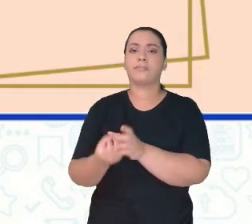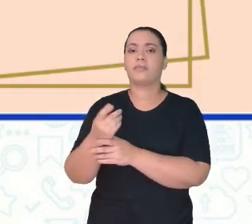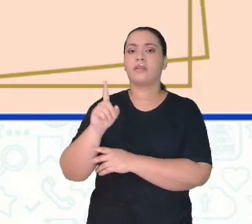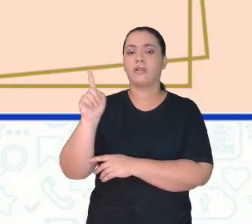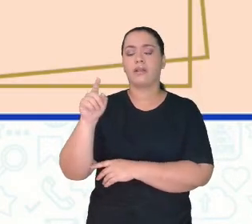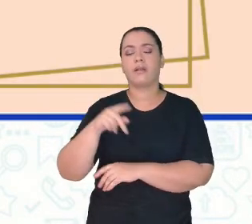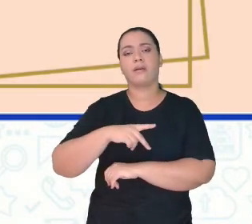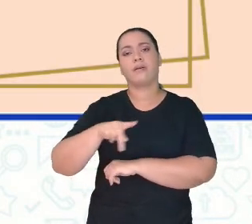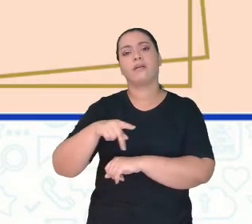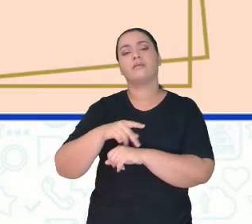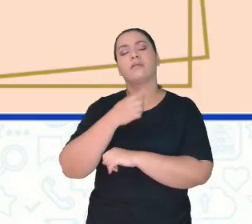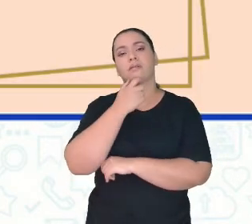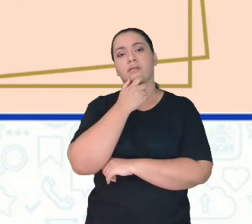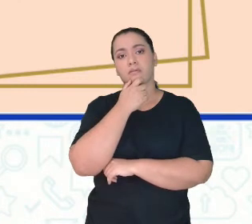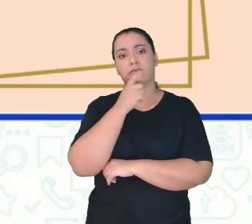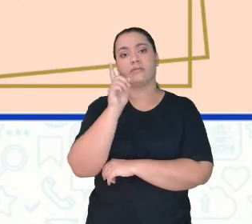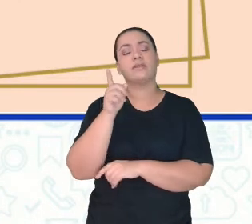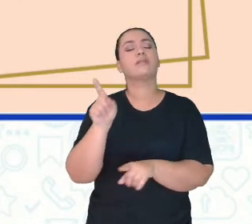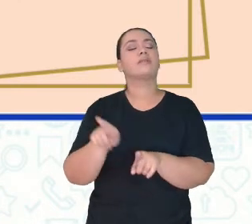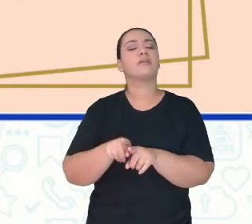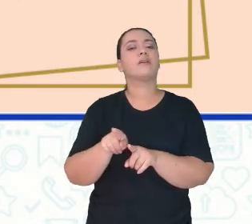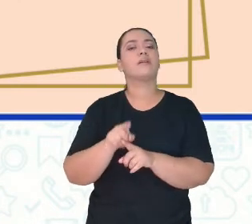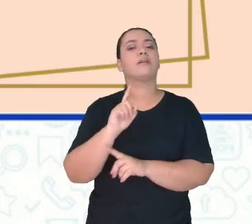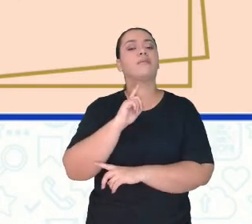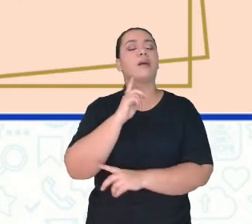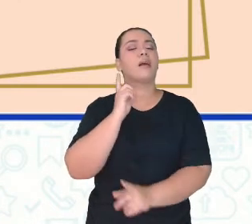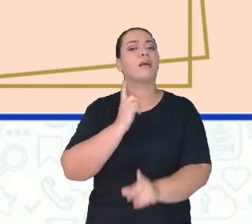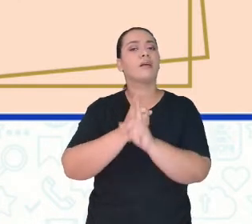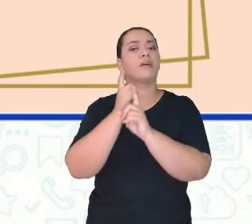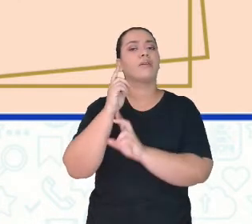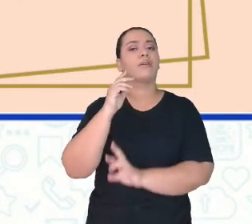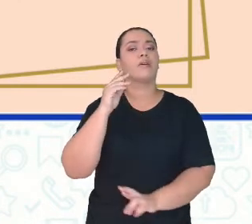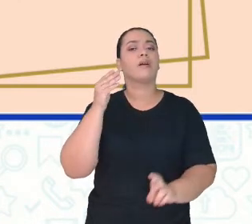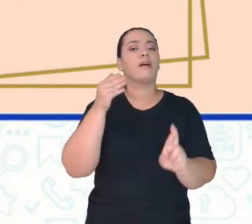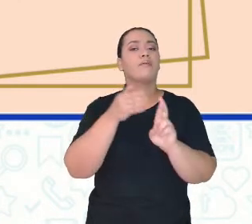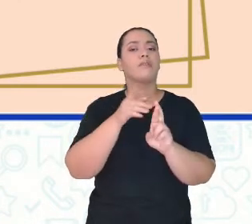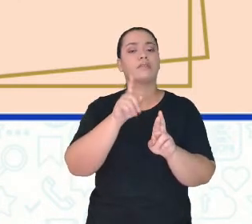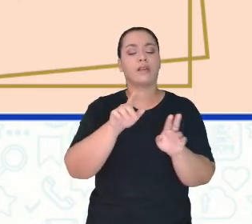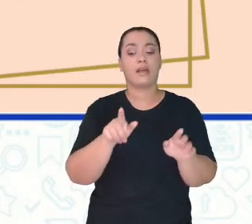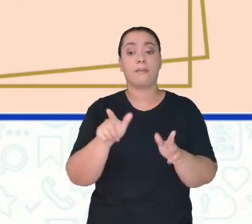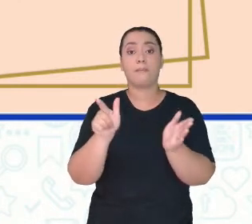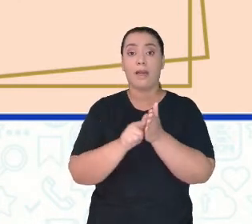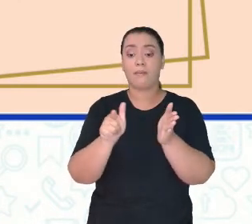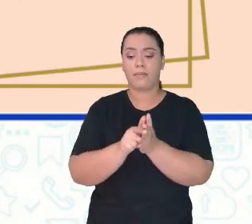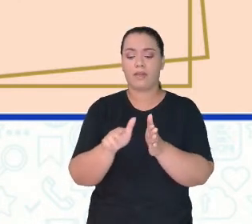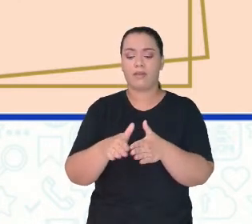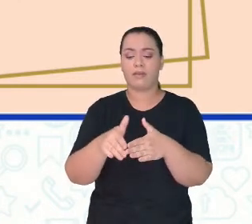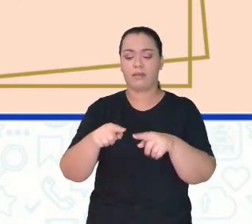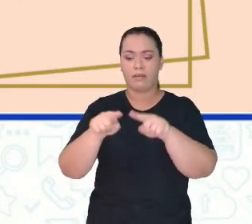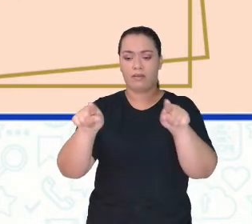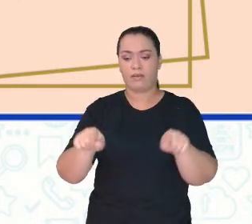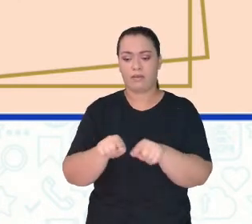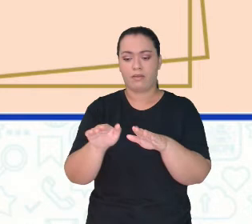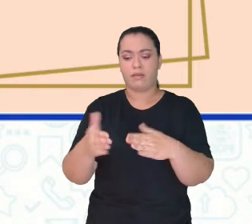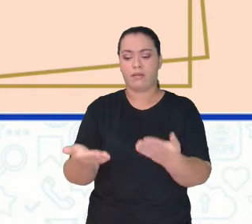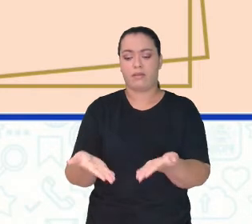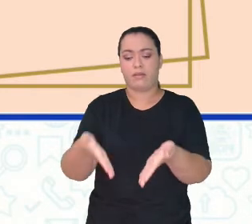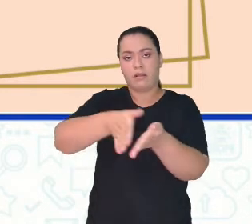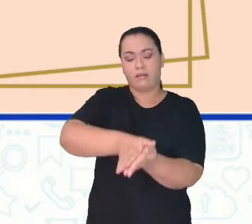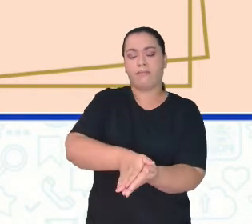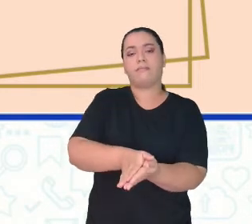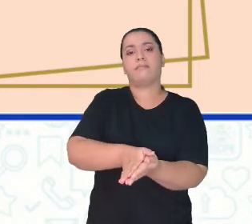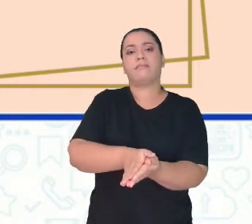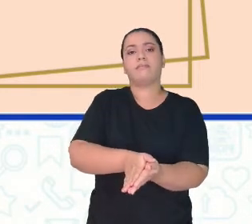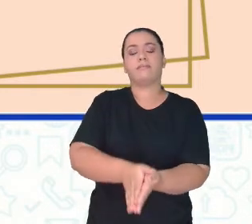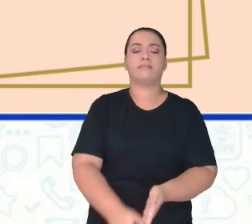inglesa. E encontramos referências como folheto dobrado. Então, é isso, a diferença entre folheto e folder é a dobra,